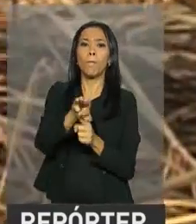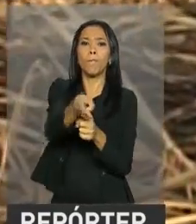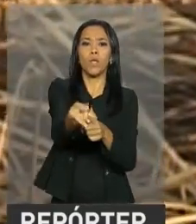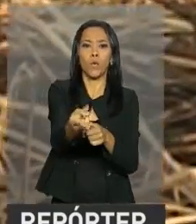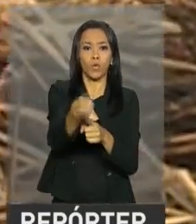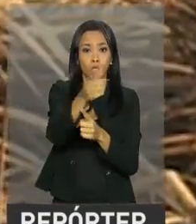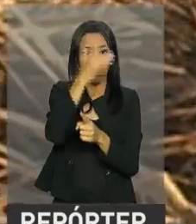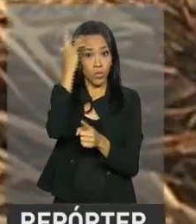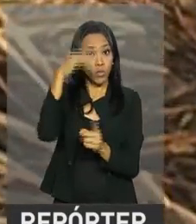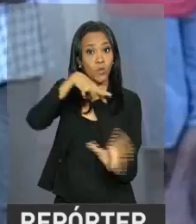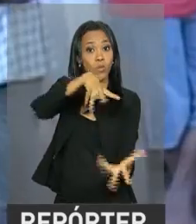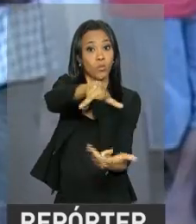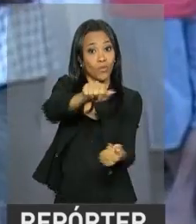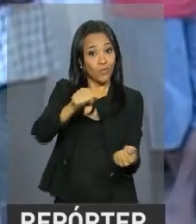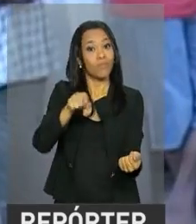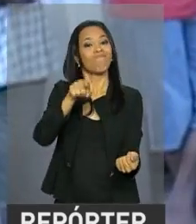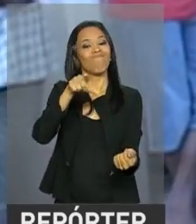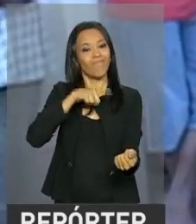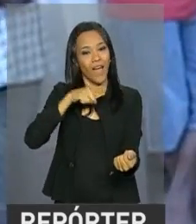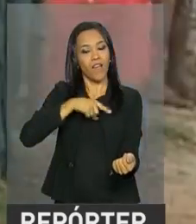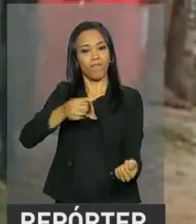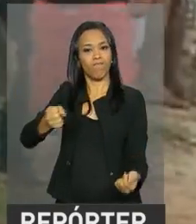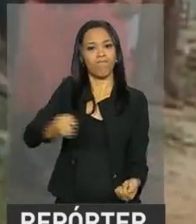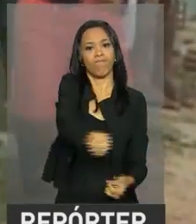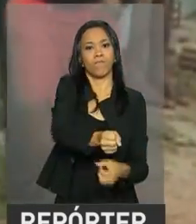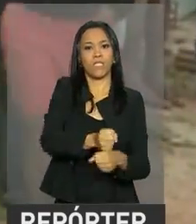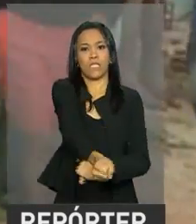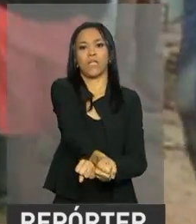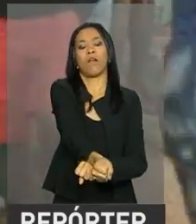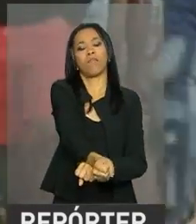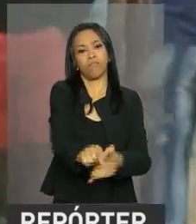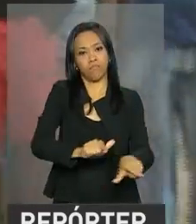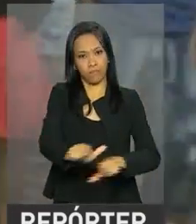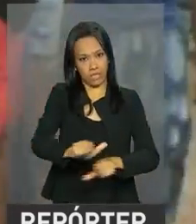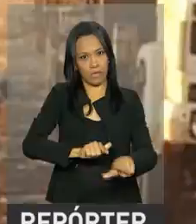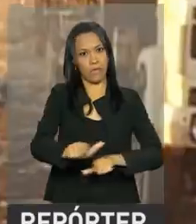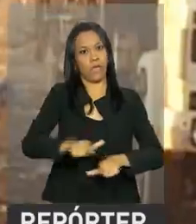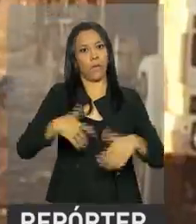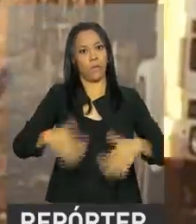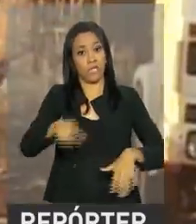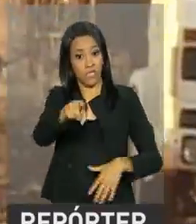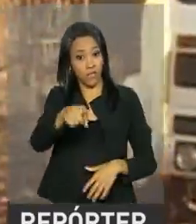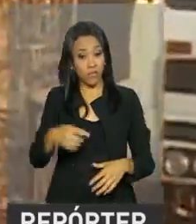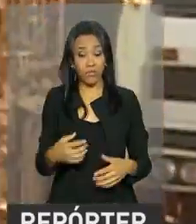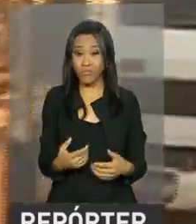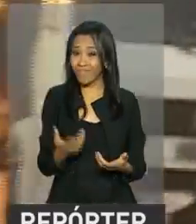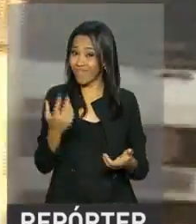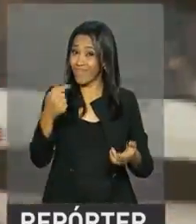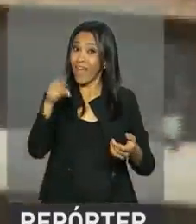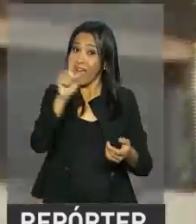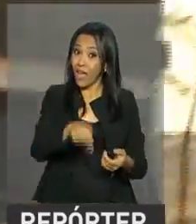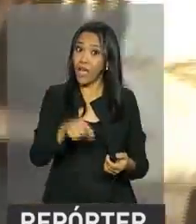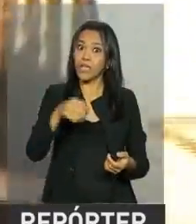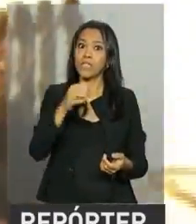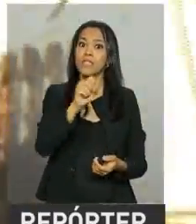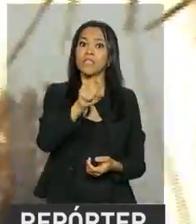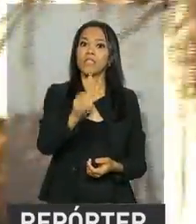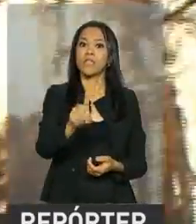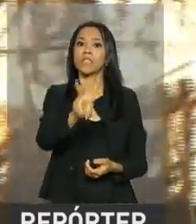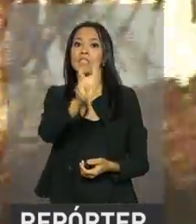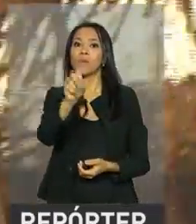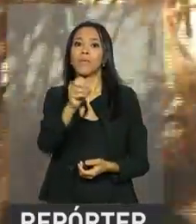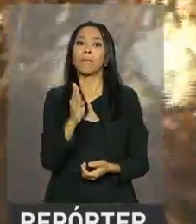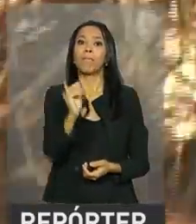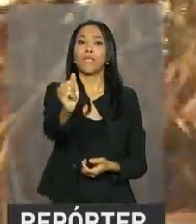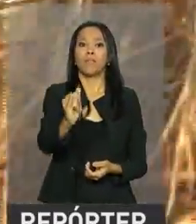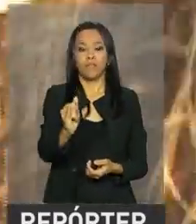todo o mundo são submetidas a trabalho forçado essa atividade ilegal gera lucro de 150 Bilhões de Dólares